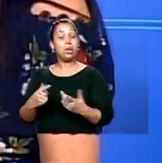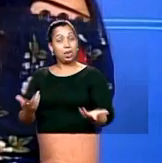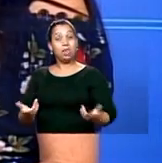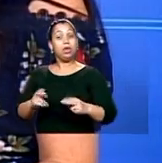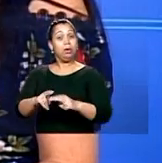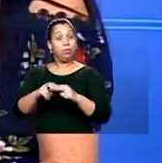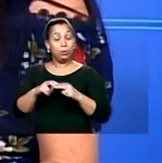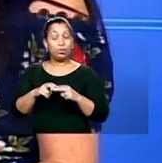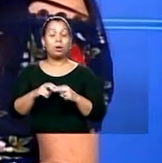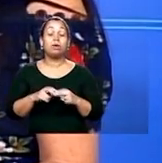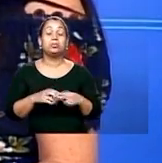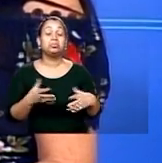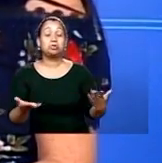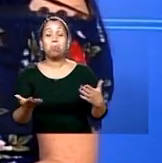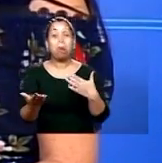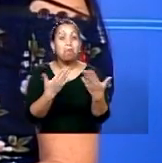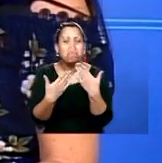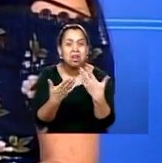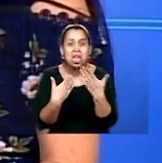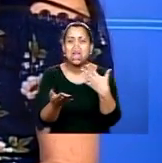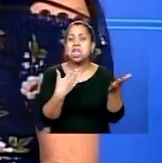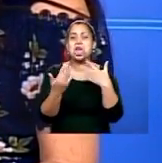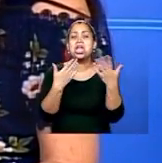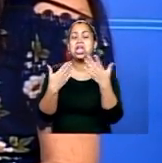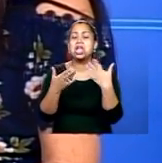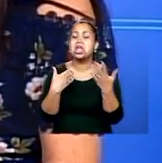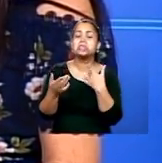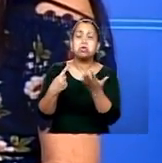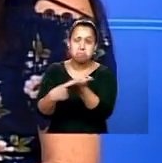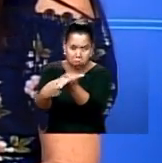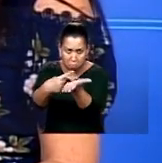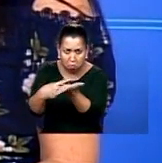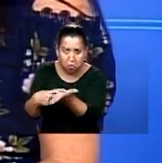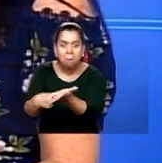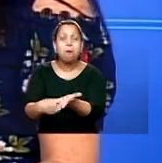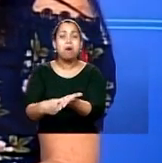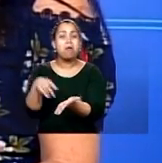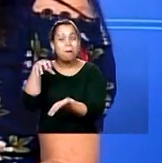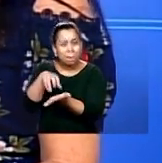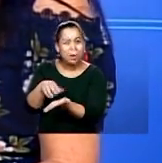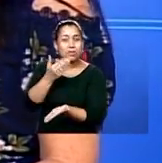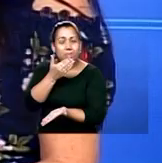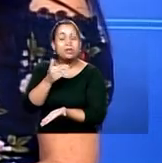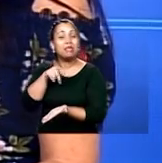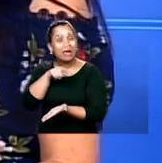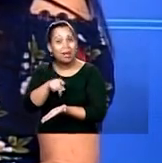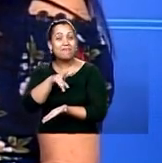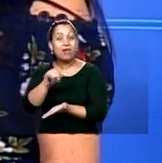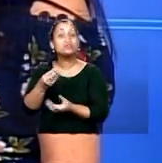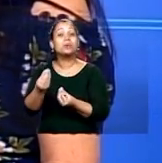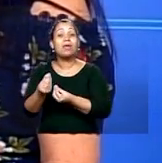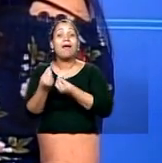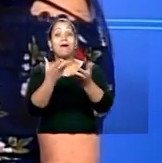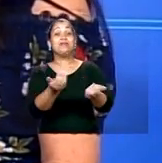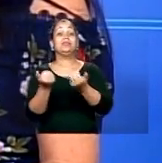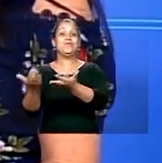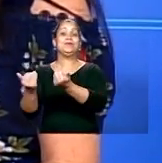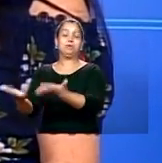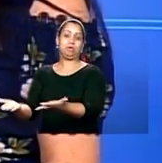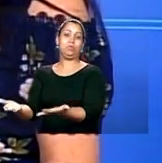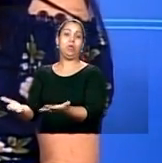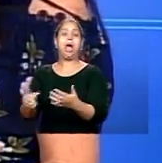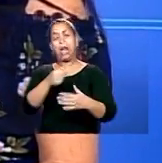mediante uma conversa, um acordo com o Banco de Alimentos, eles fazem a distribuição dessas